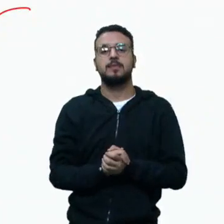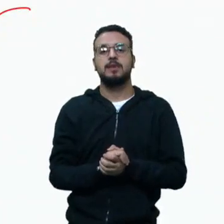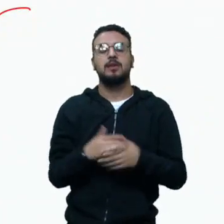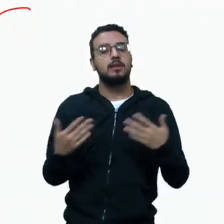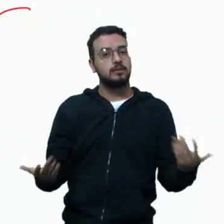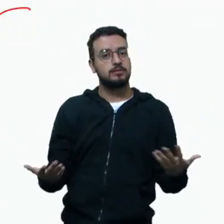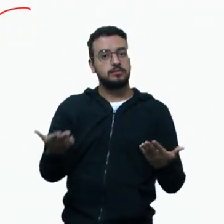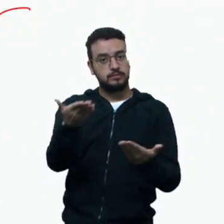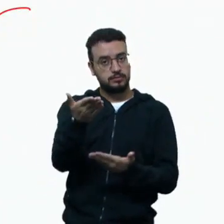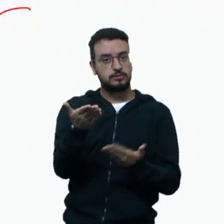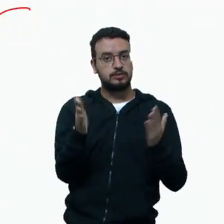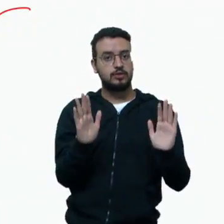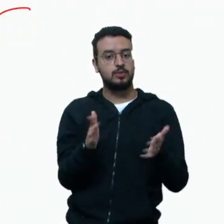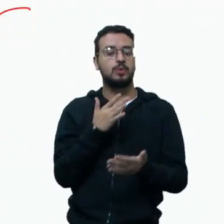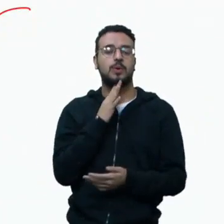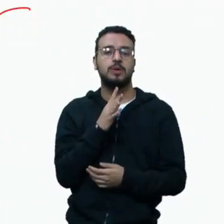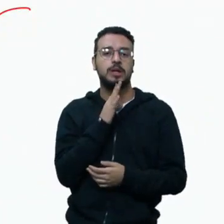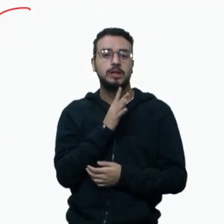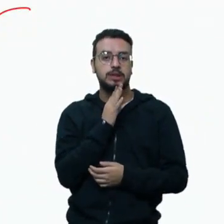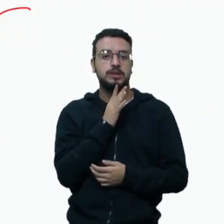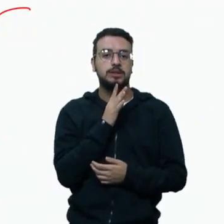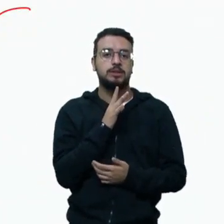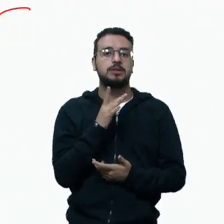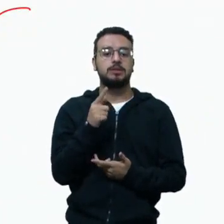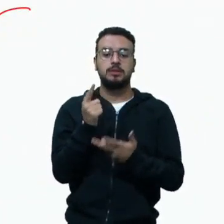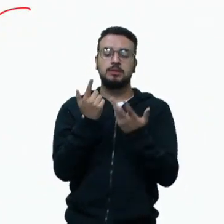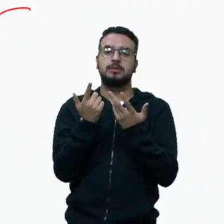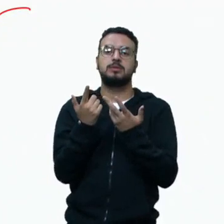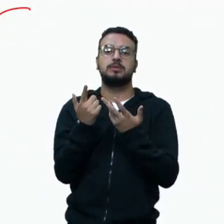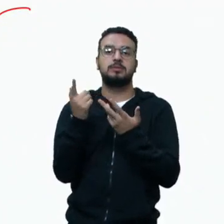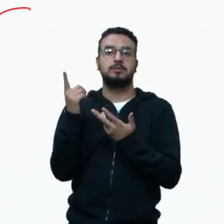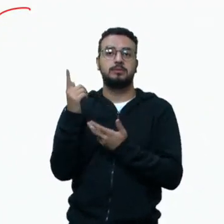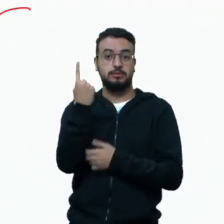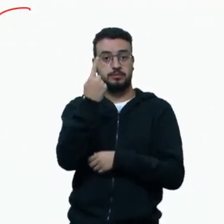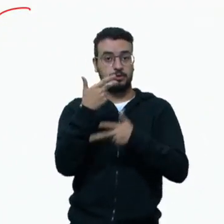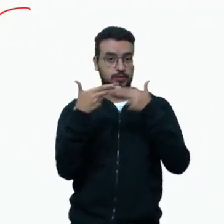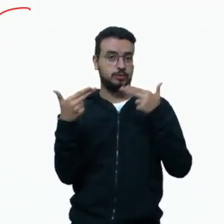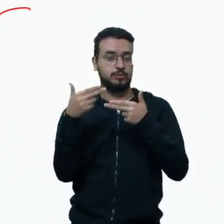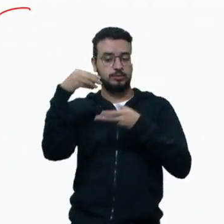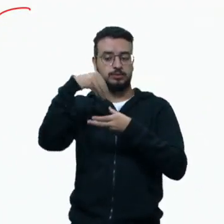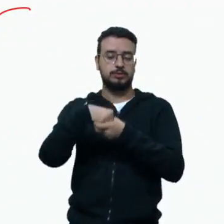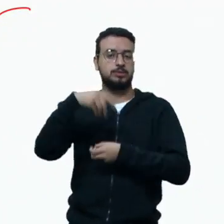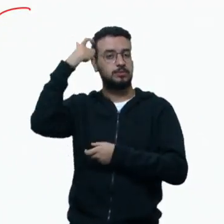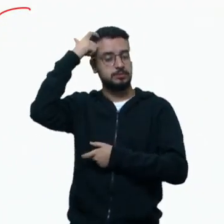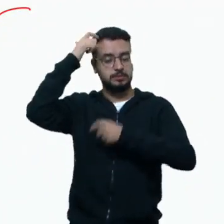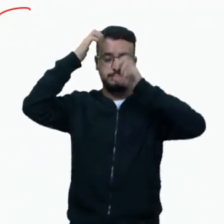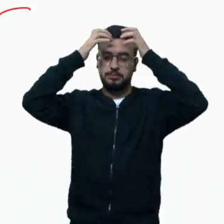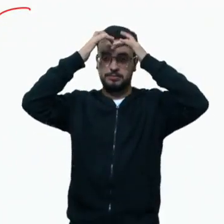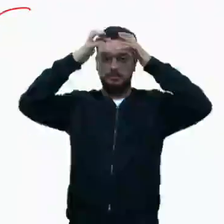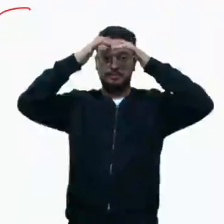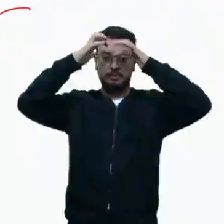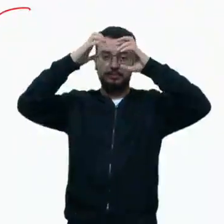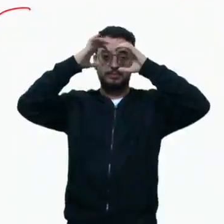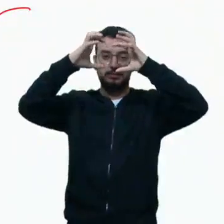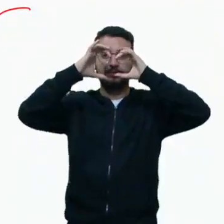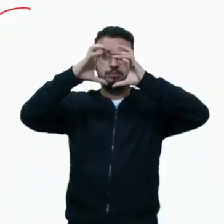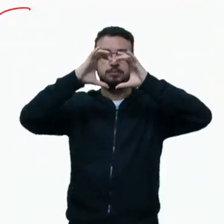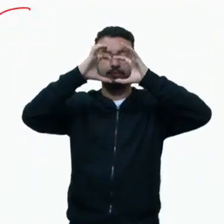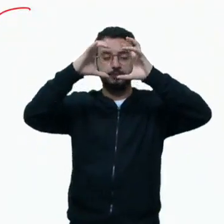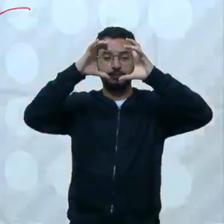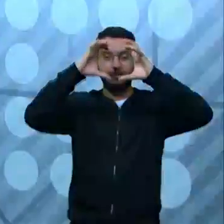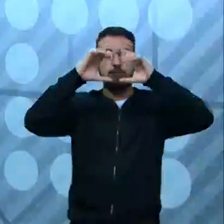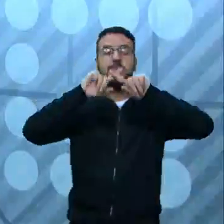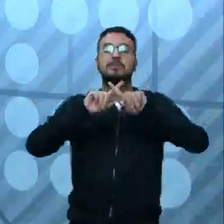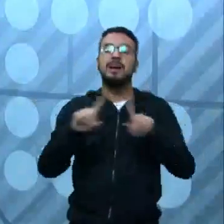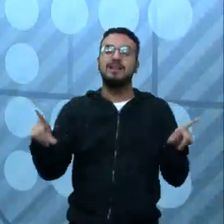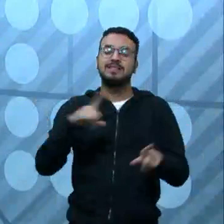você conheceu já uma parte presente no encéfalo, né, no nosso sistema nervoso.